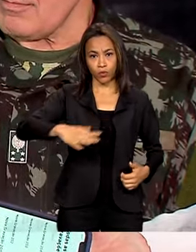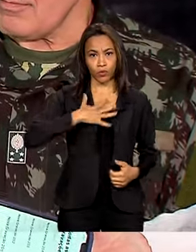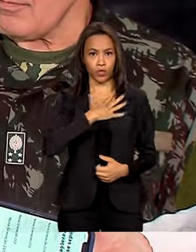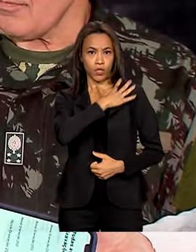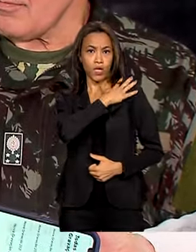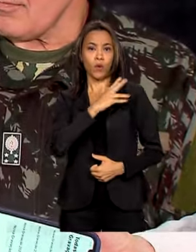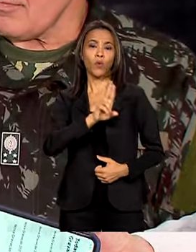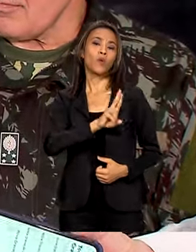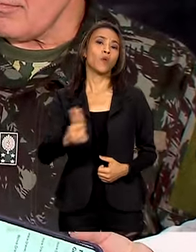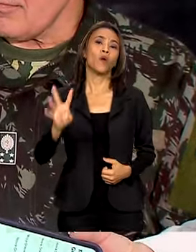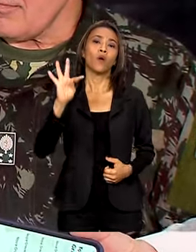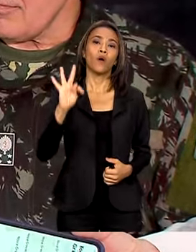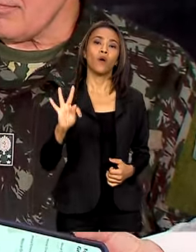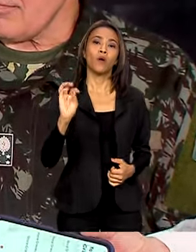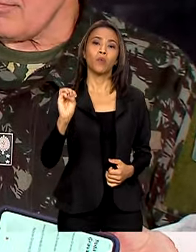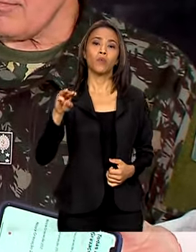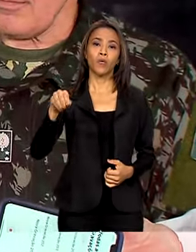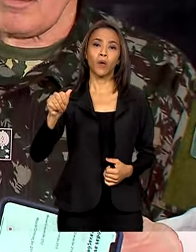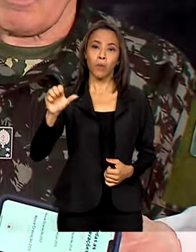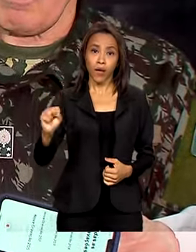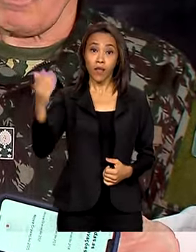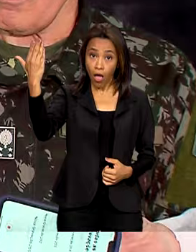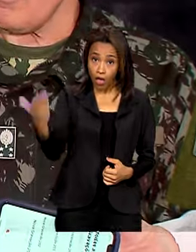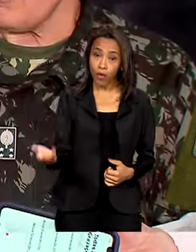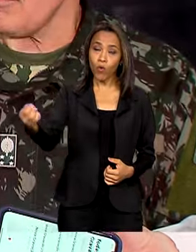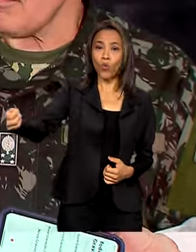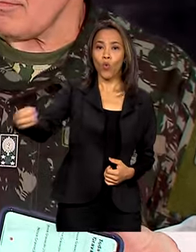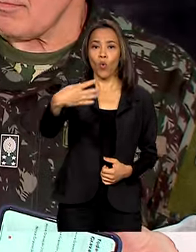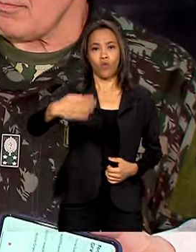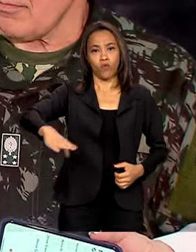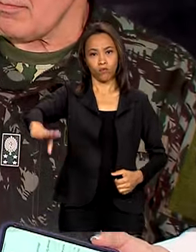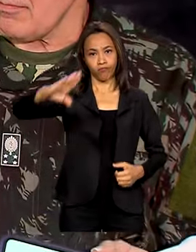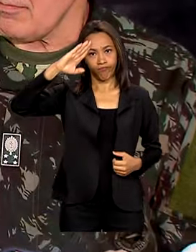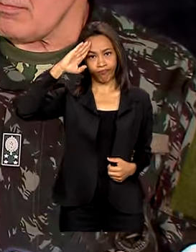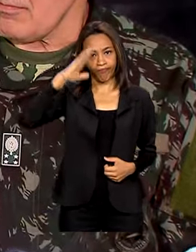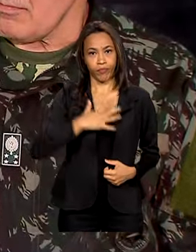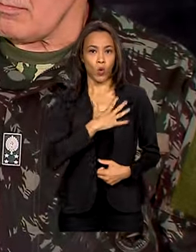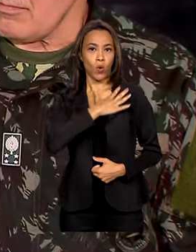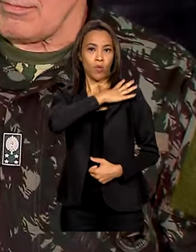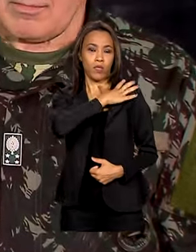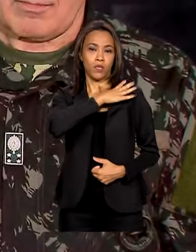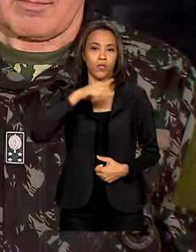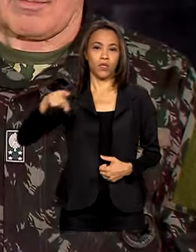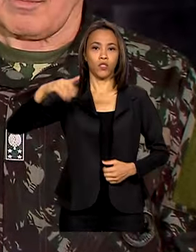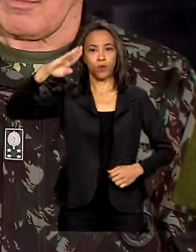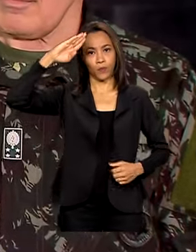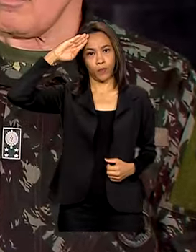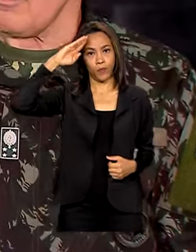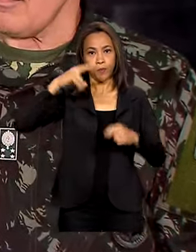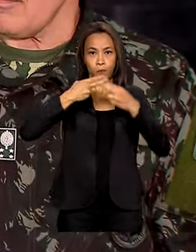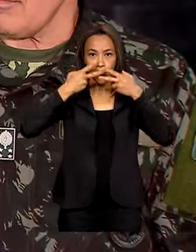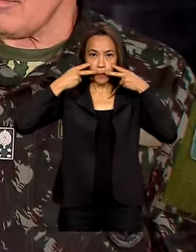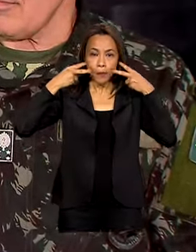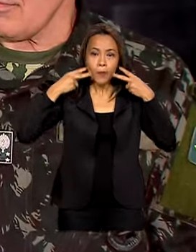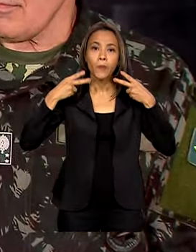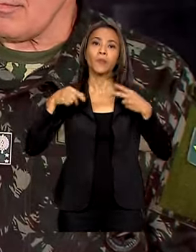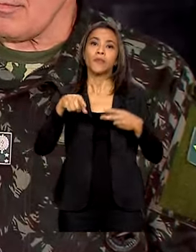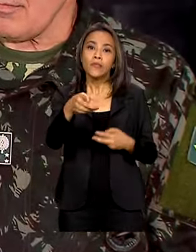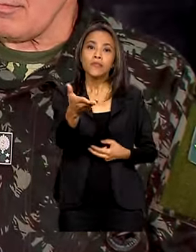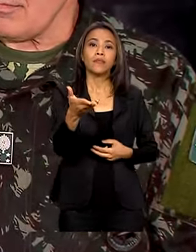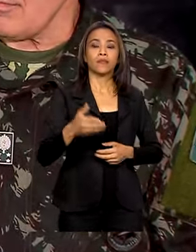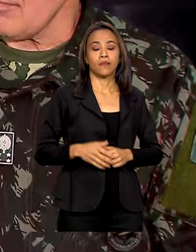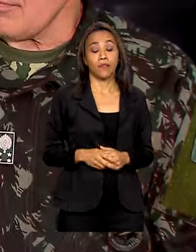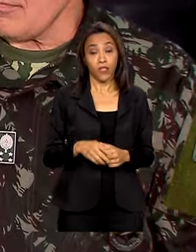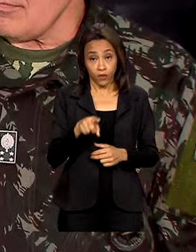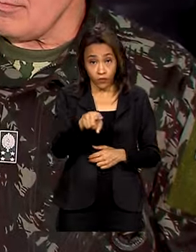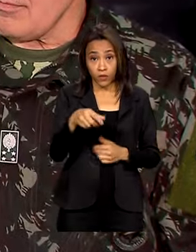Tomás, que a partir de hoje é o novo comandante das Forças Armadas do Exército Brasileiro. E os senhores